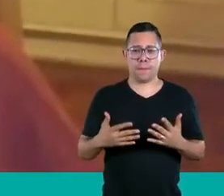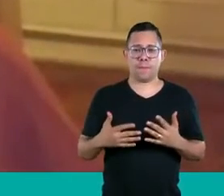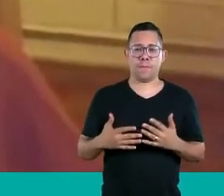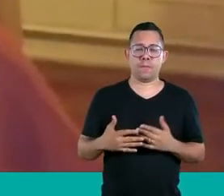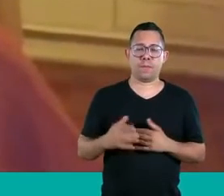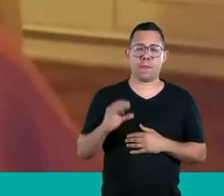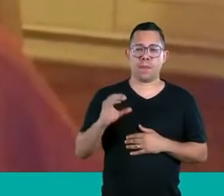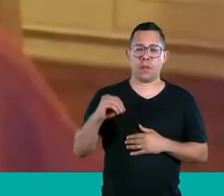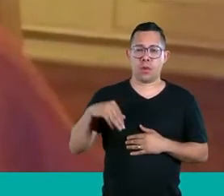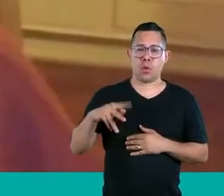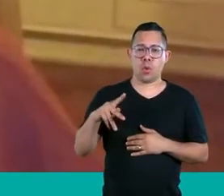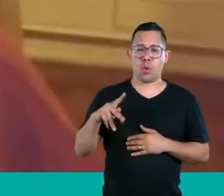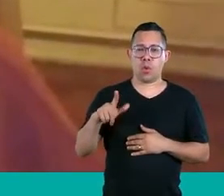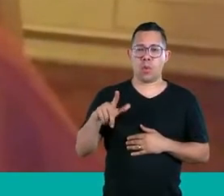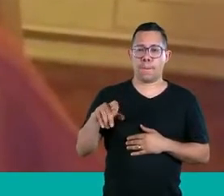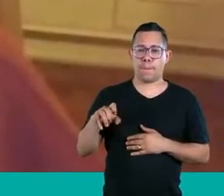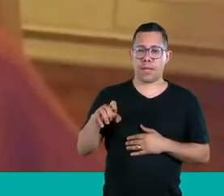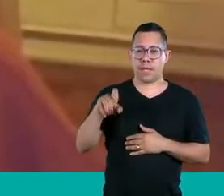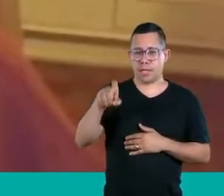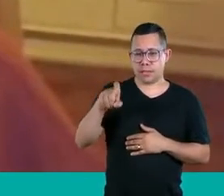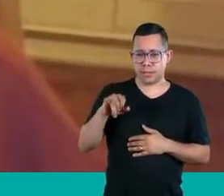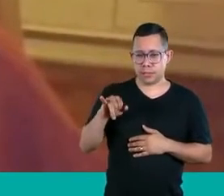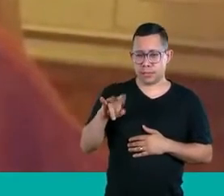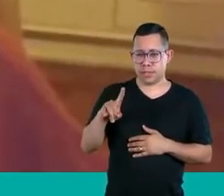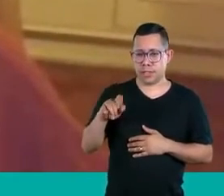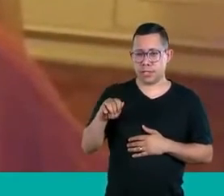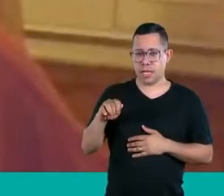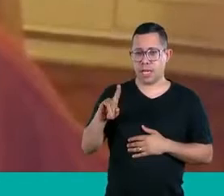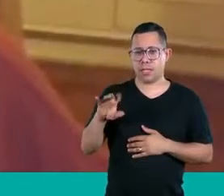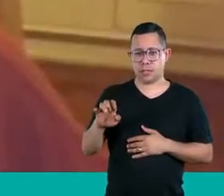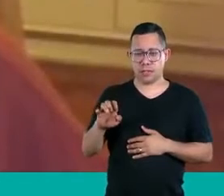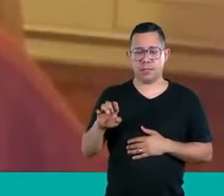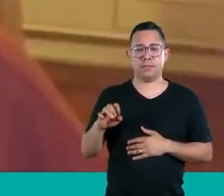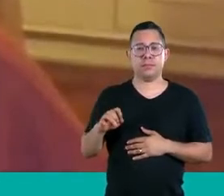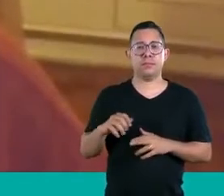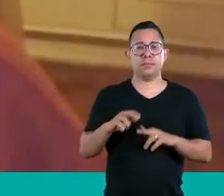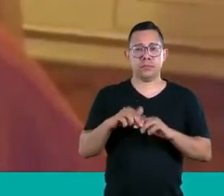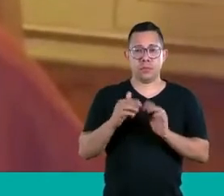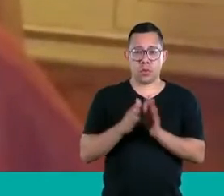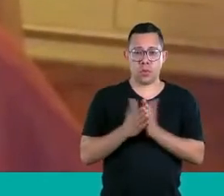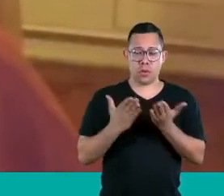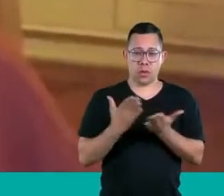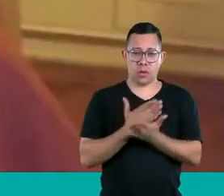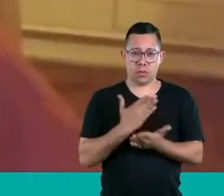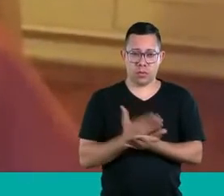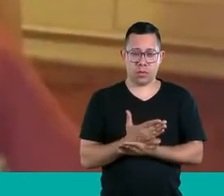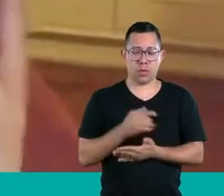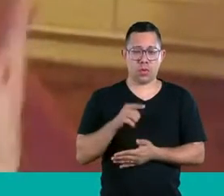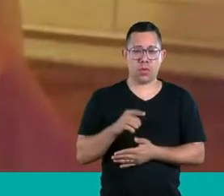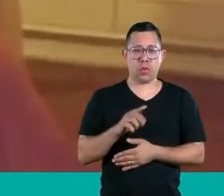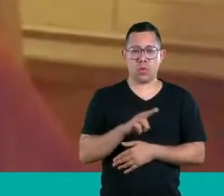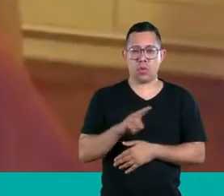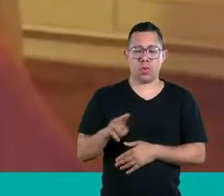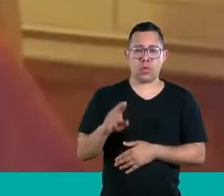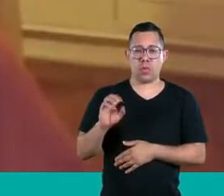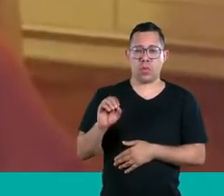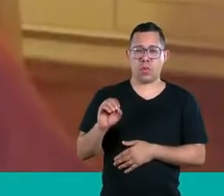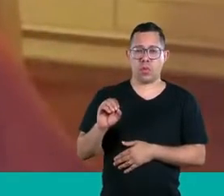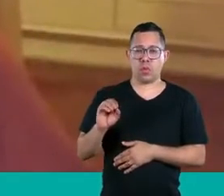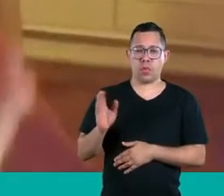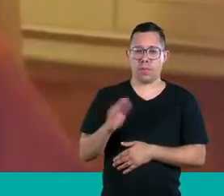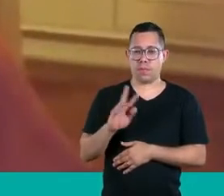a gente percebe logo no seu segundo livro, intitulado Homem e a Morte, em que ele faz um